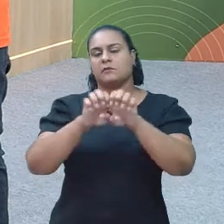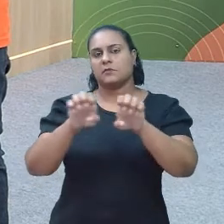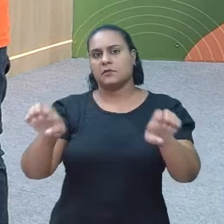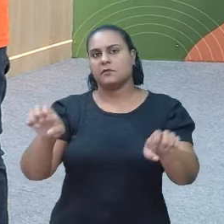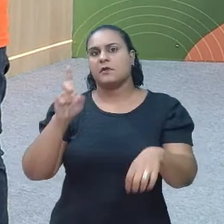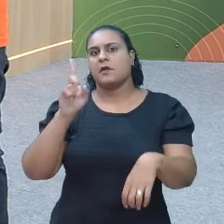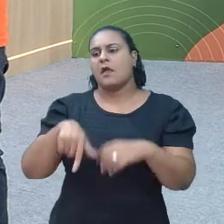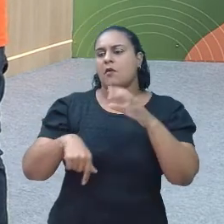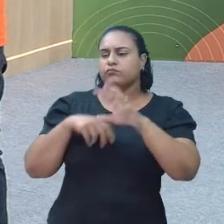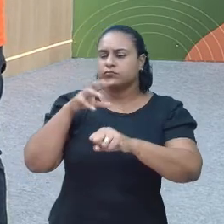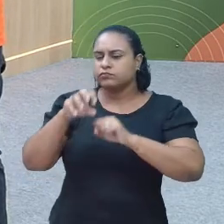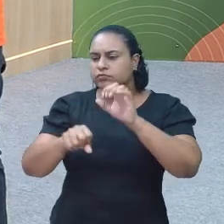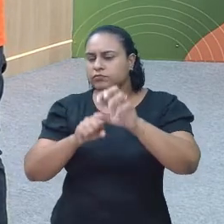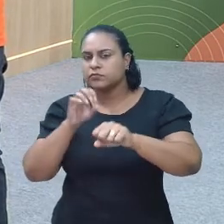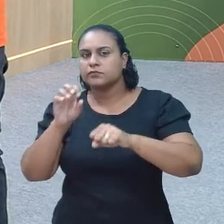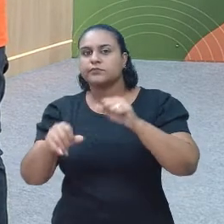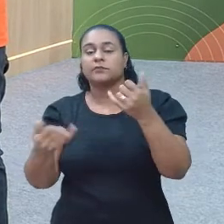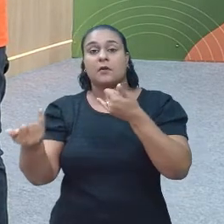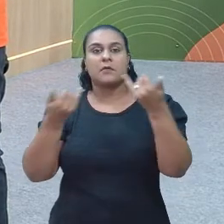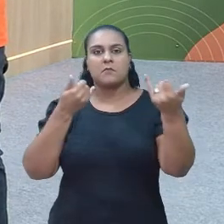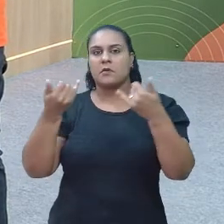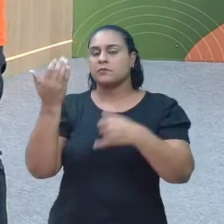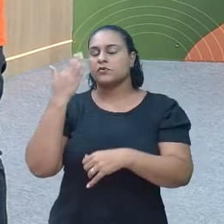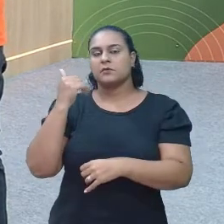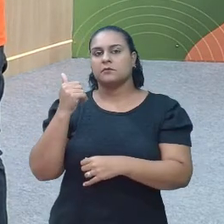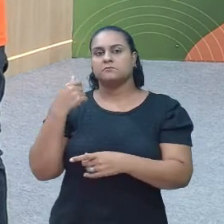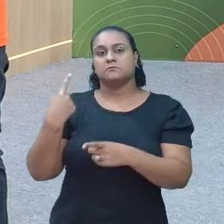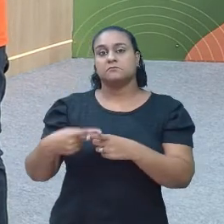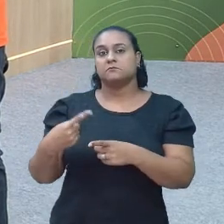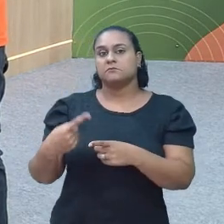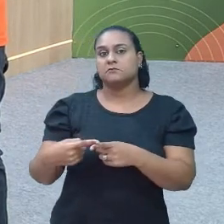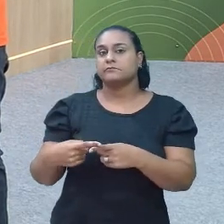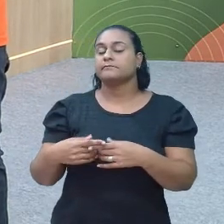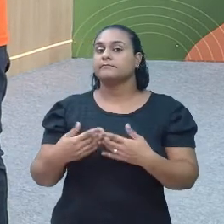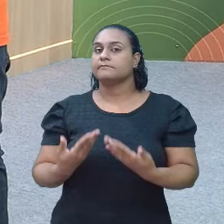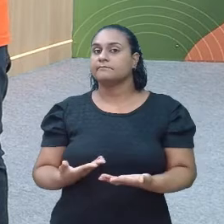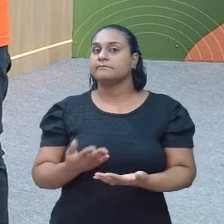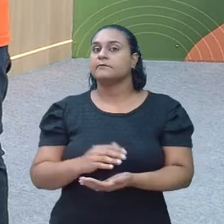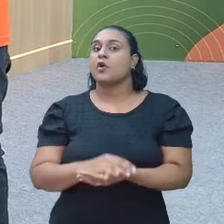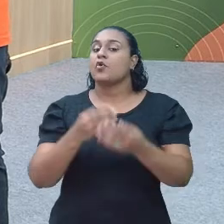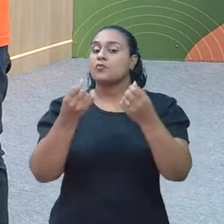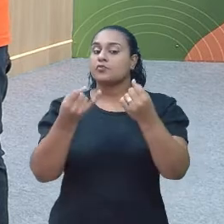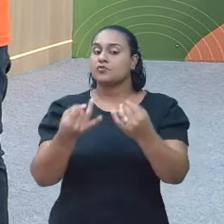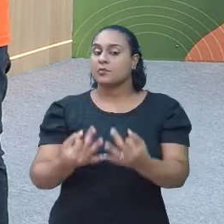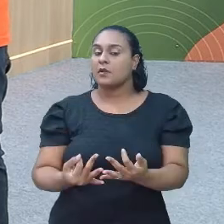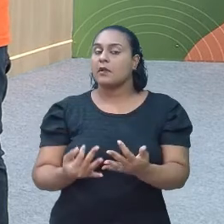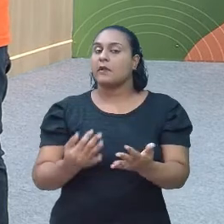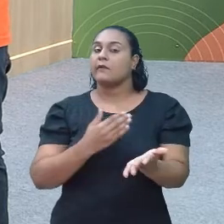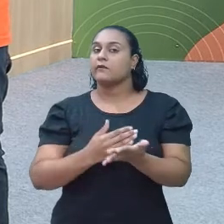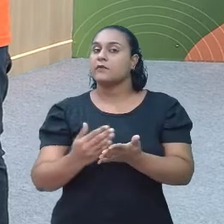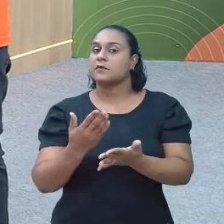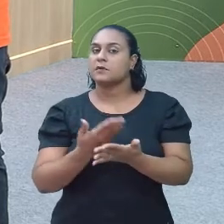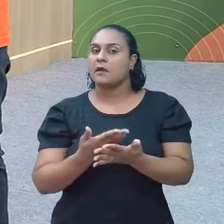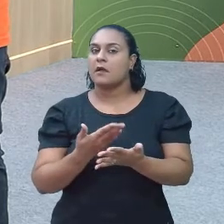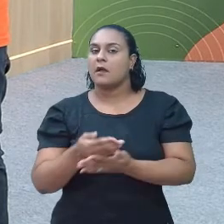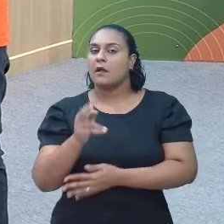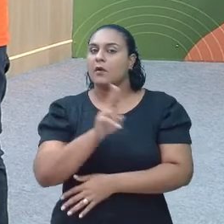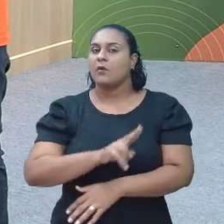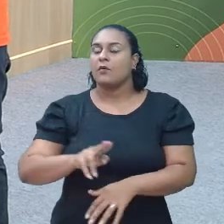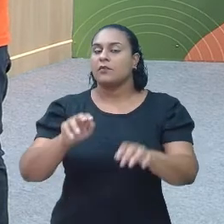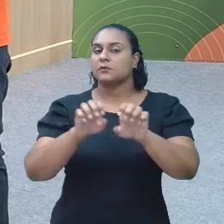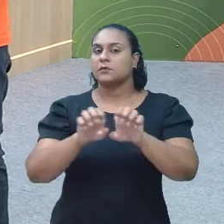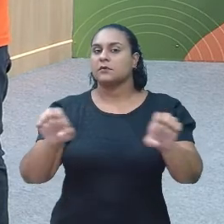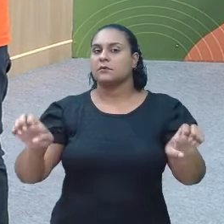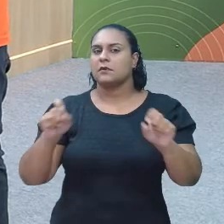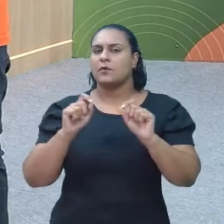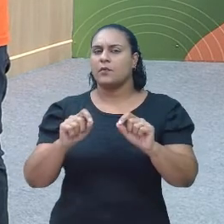buscar as informações desconhecidas. Mas por que você faz isso? Porque, como eu disse já no início, a gente utiliza a equação como